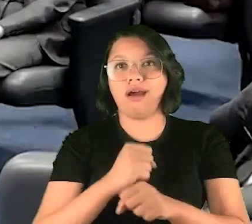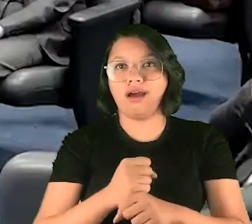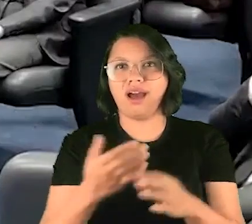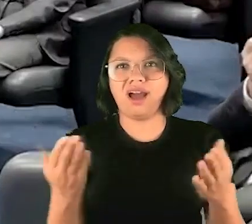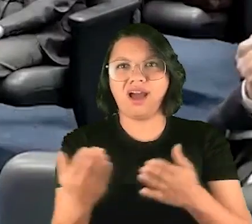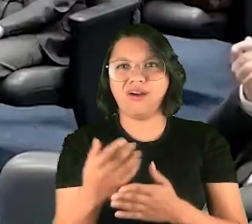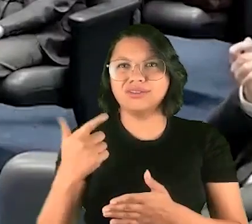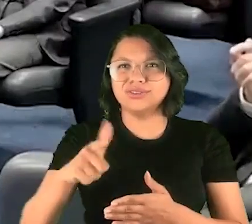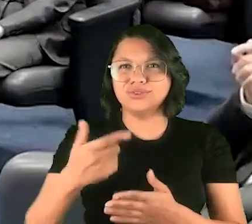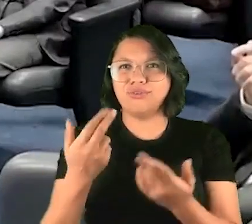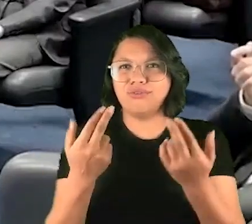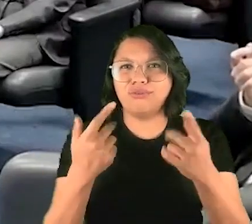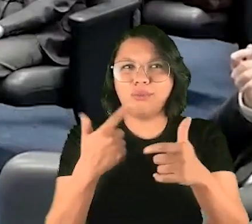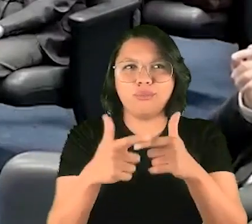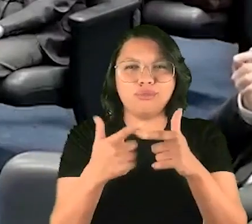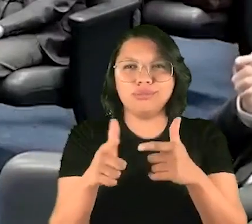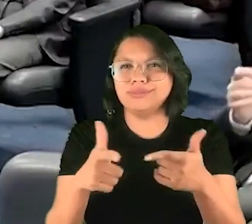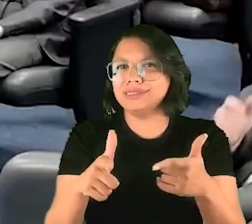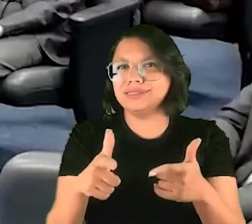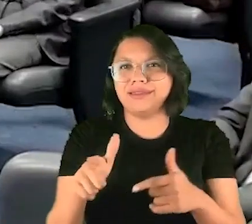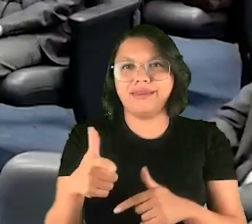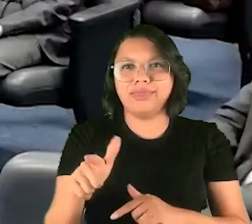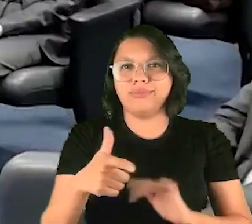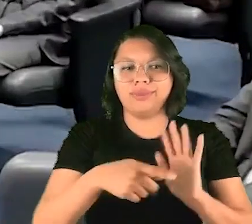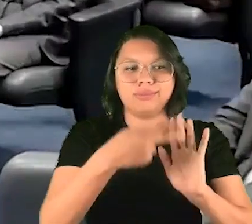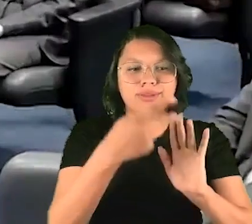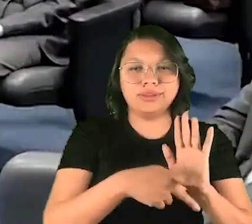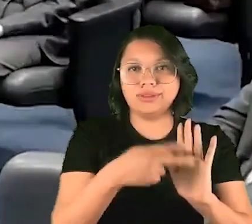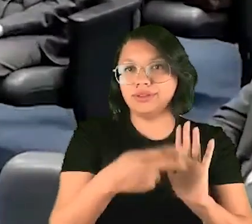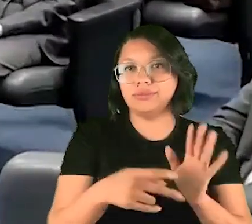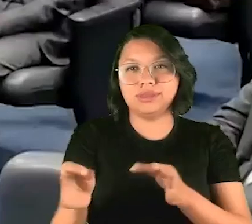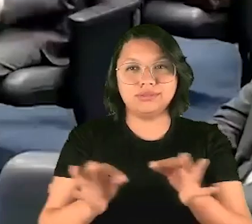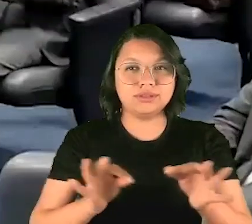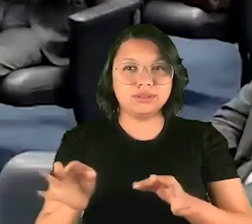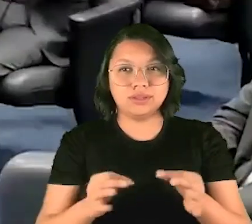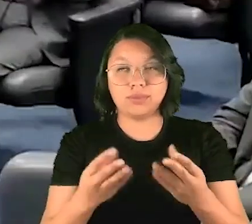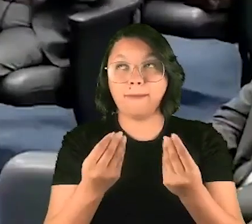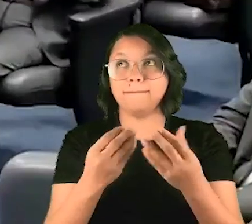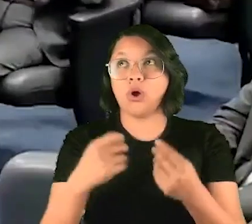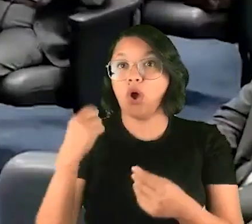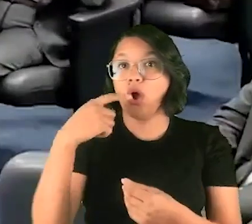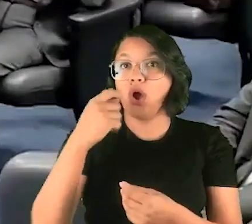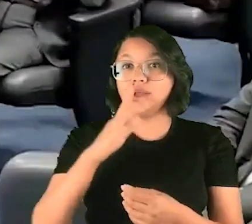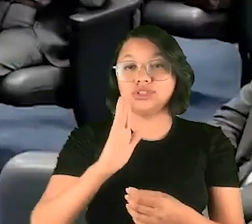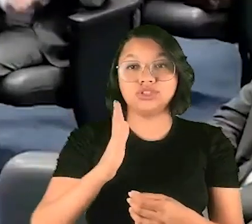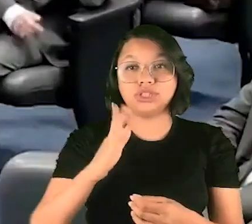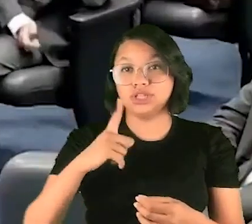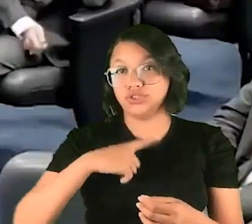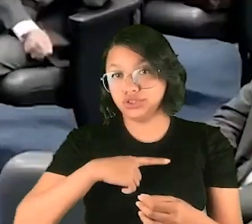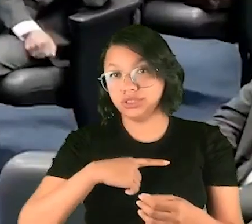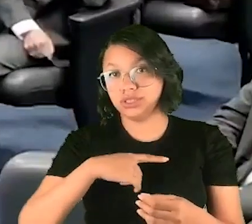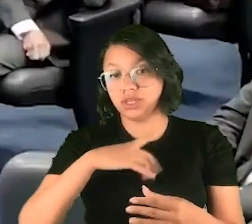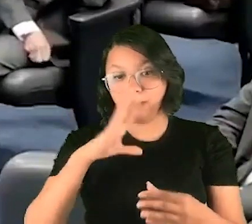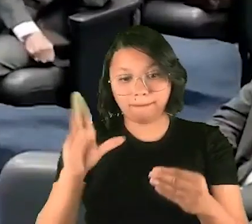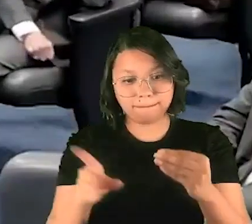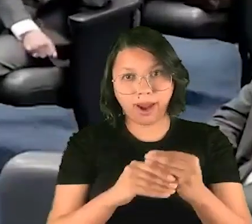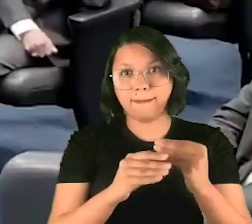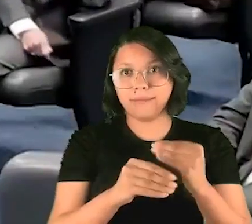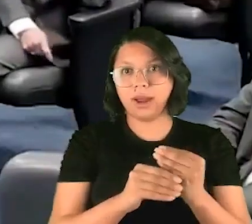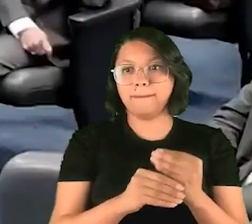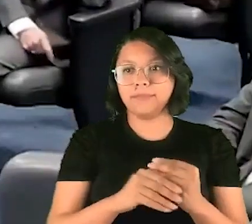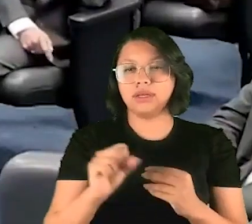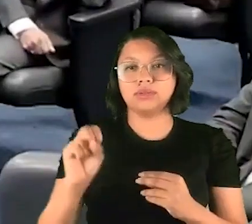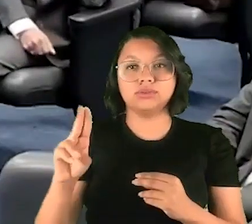20 anos, nós estamos enfrentando o mesmo problema, sem planejamento estratégico, para muitos medicamentos que hoje já deveriam